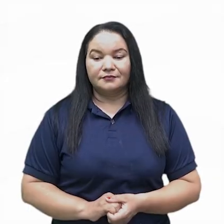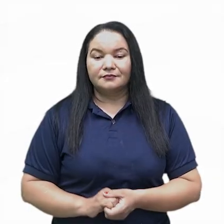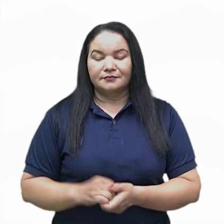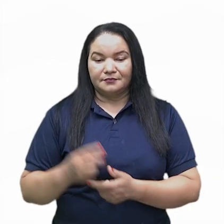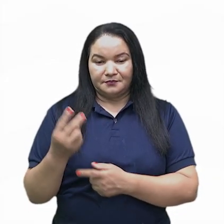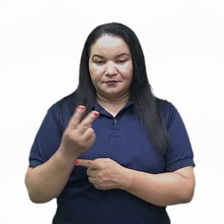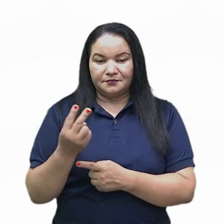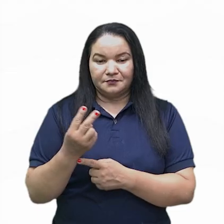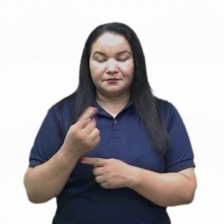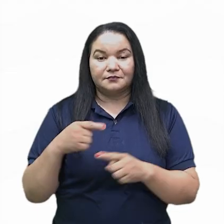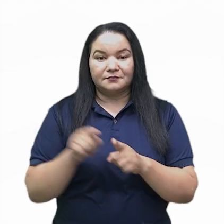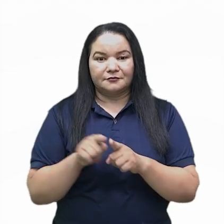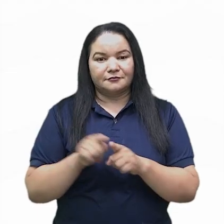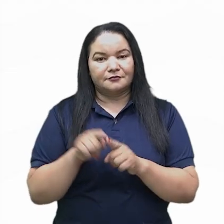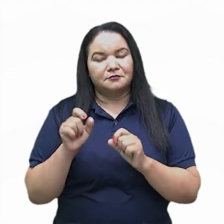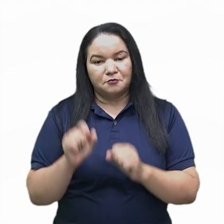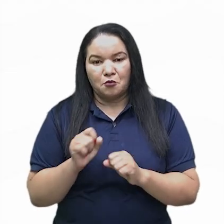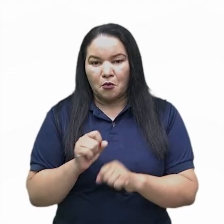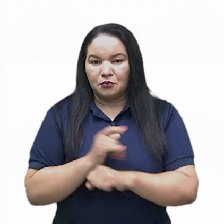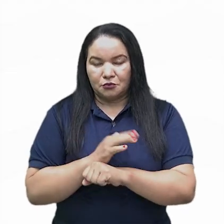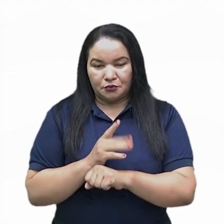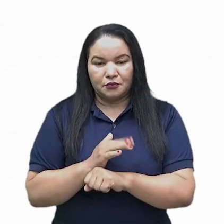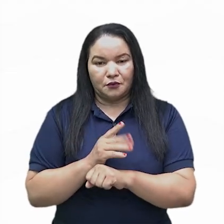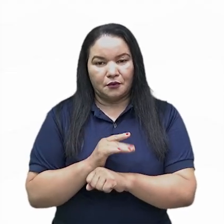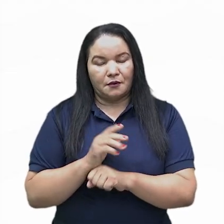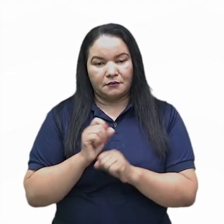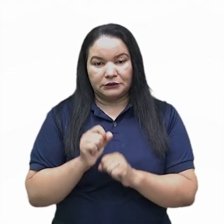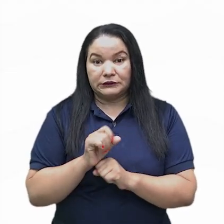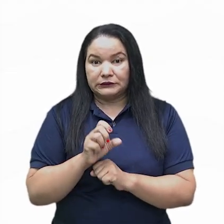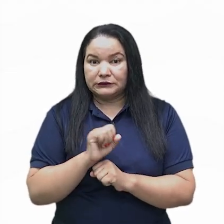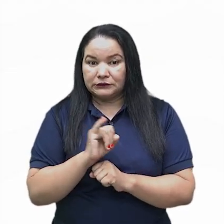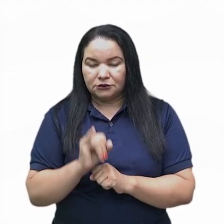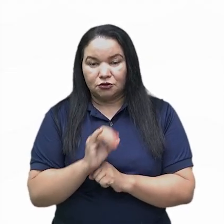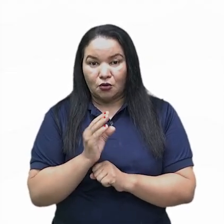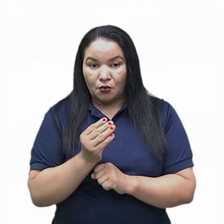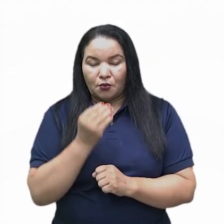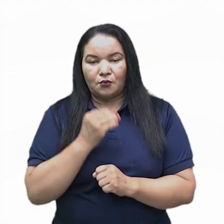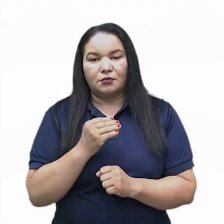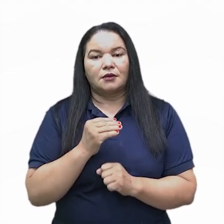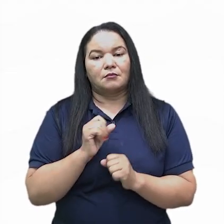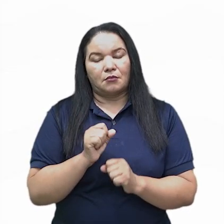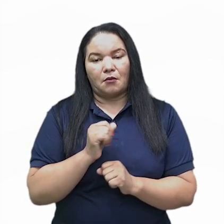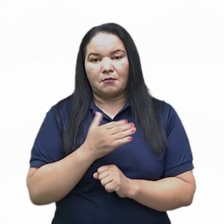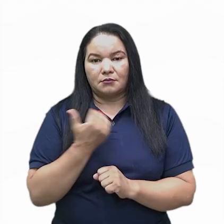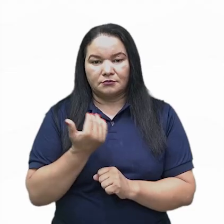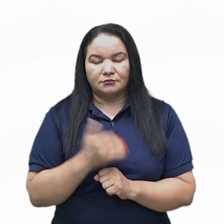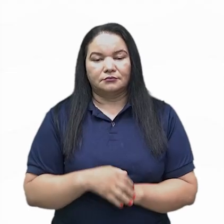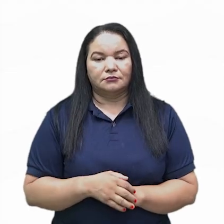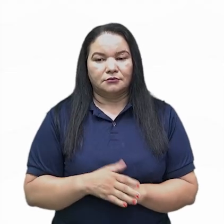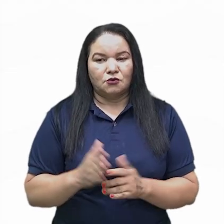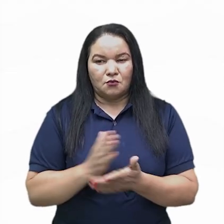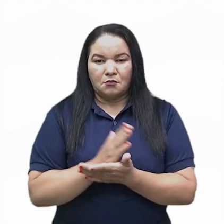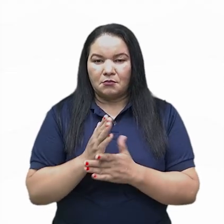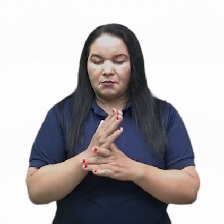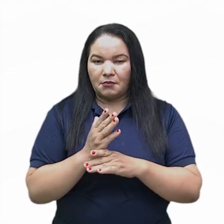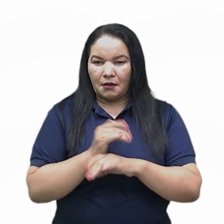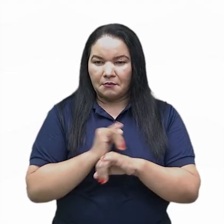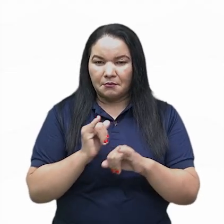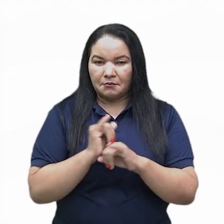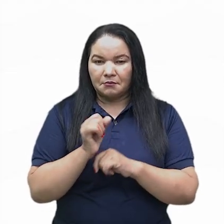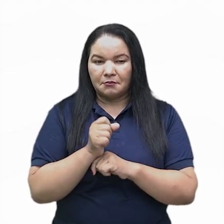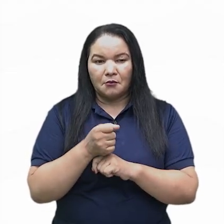ele é extremamente tóxico, pode matar, tanto é que provavelmente muitos de vocês viram, né, várias